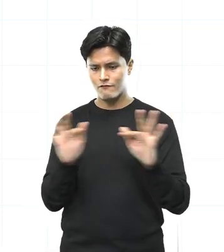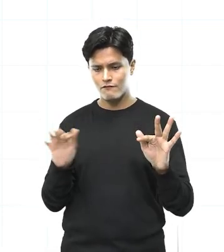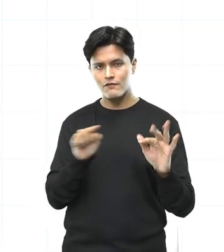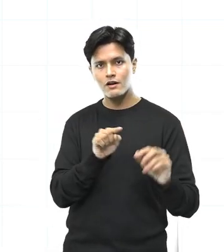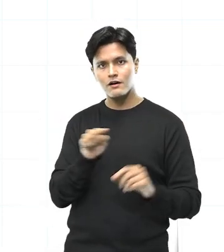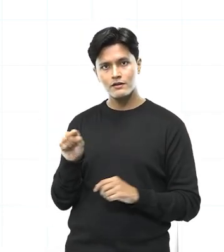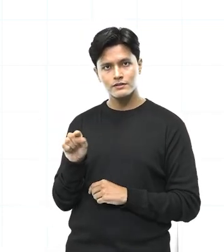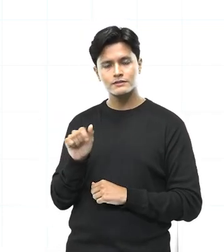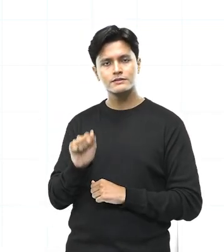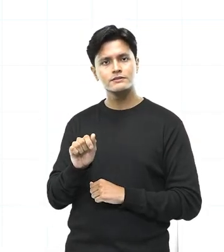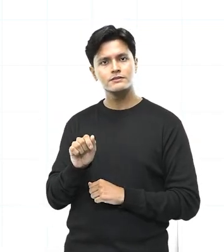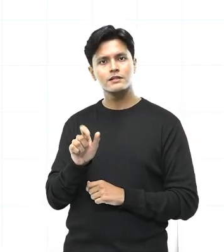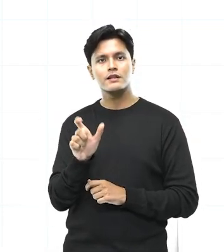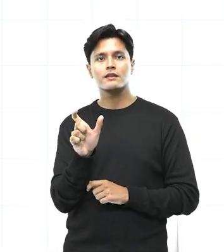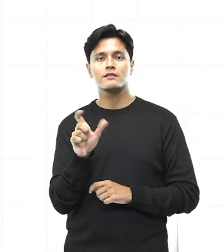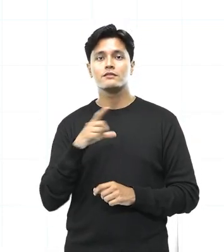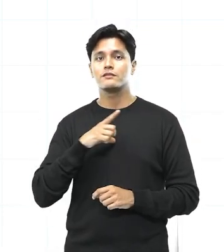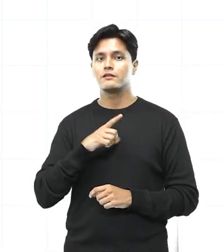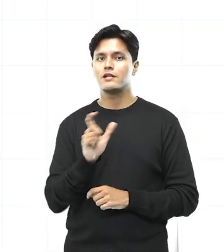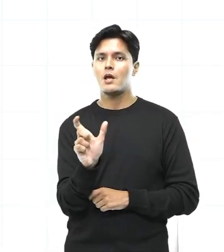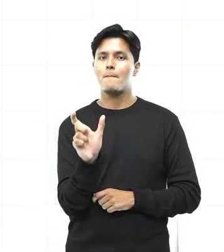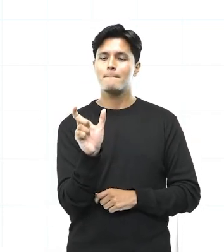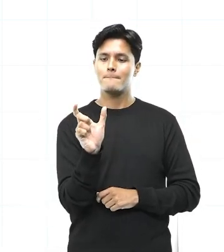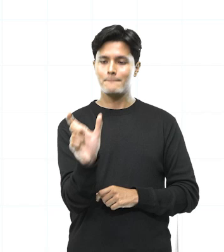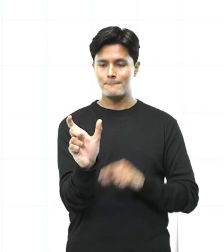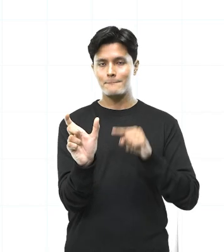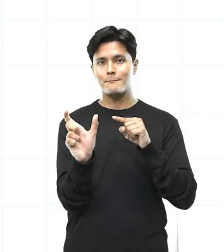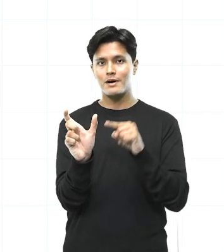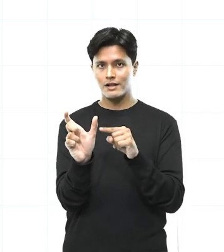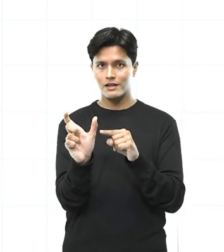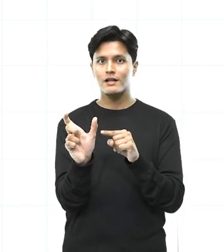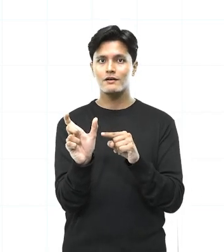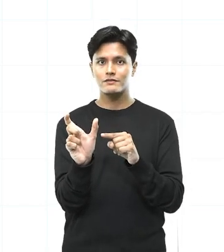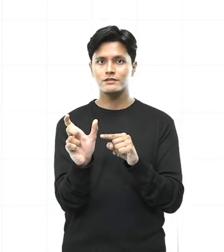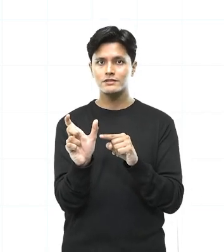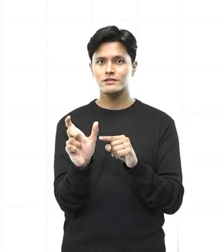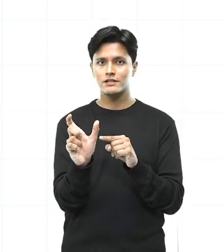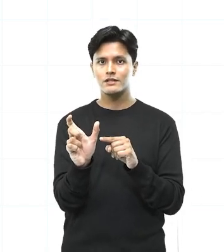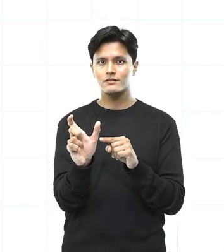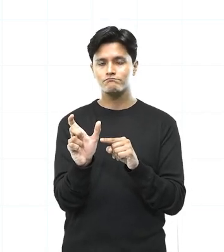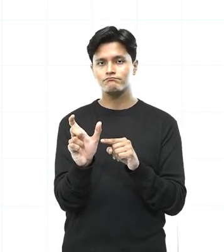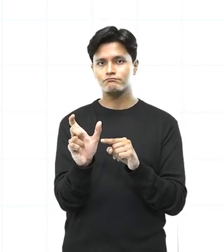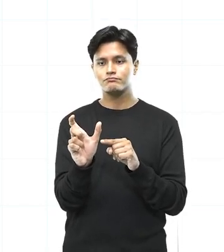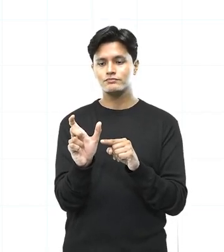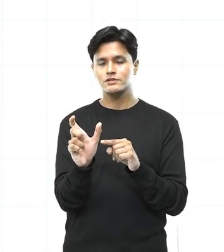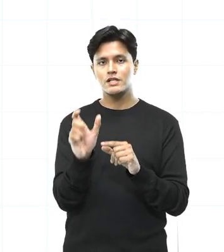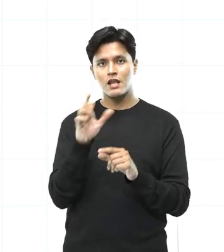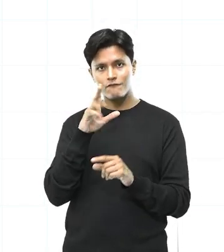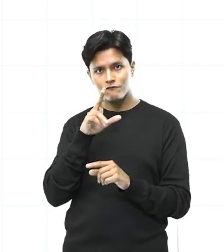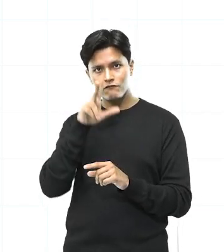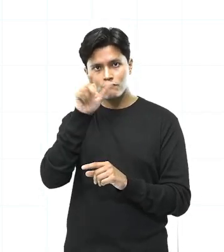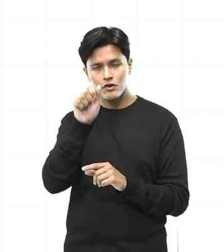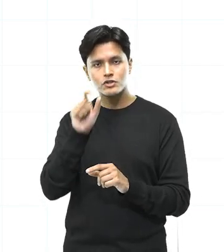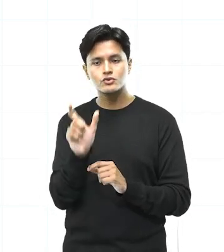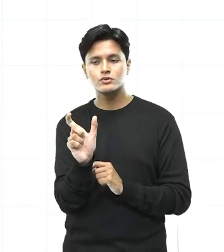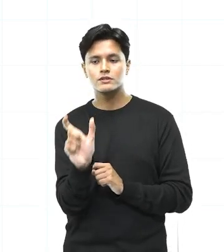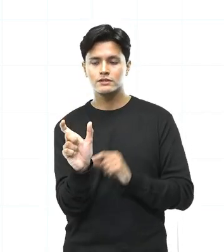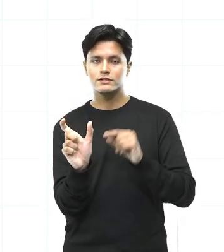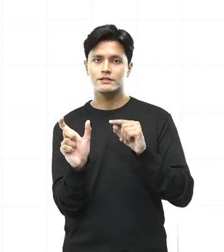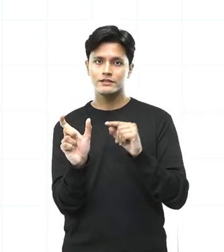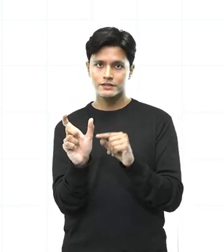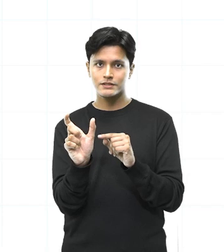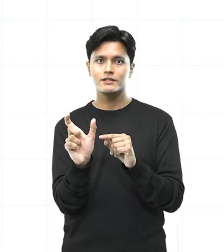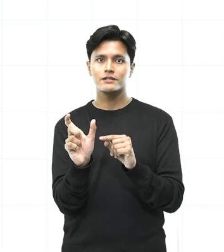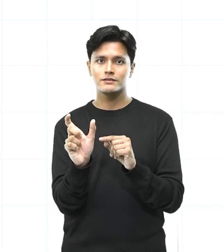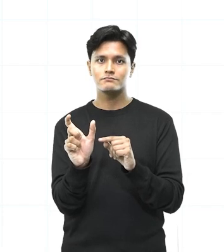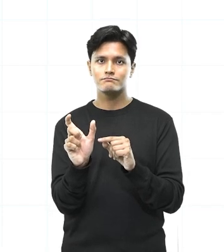está intensificando, né? Está reforçando aí o sentido do verbo servir,